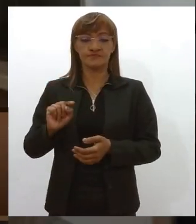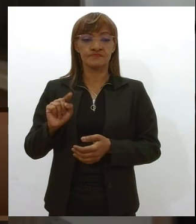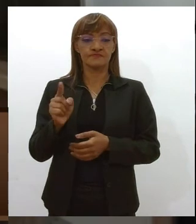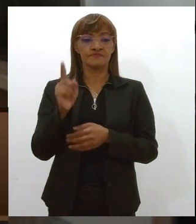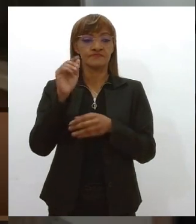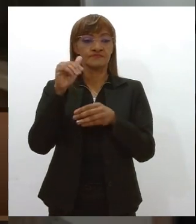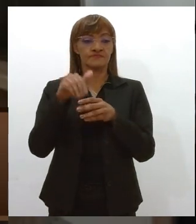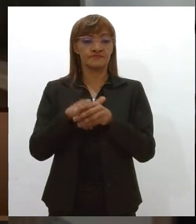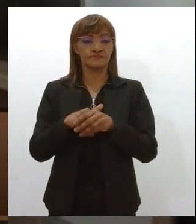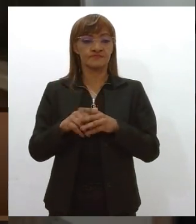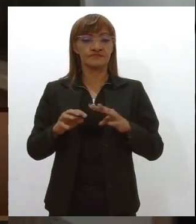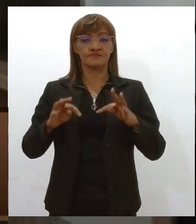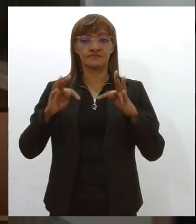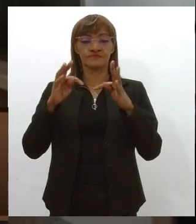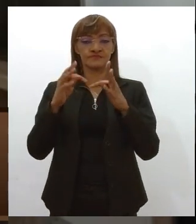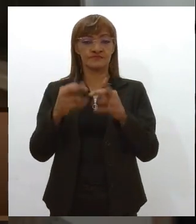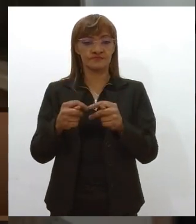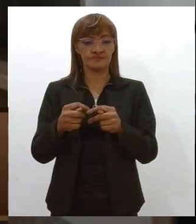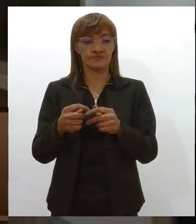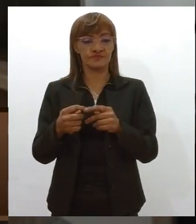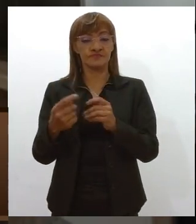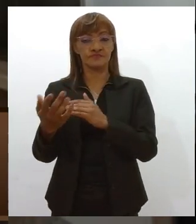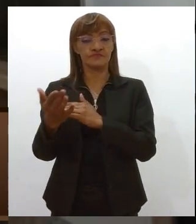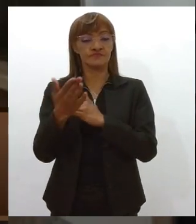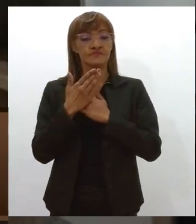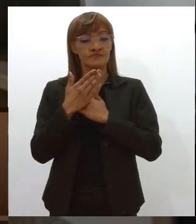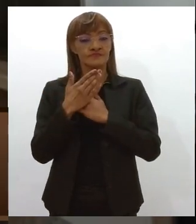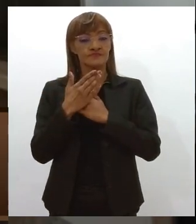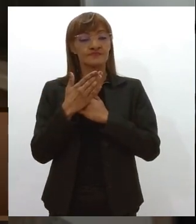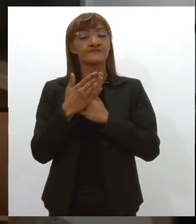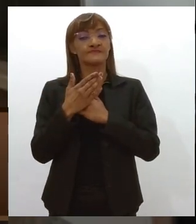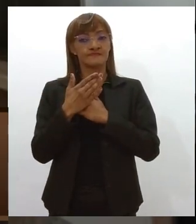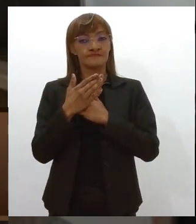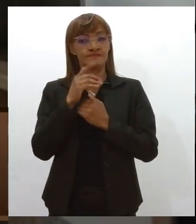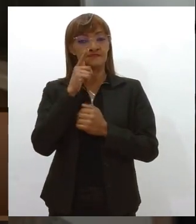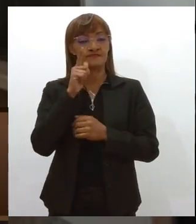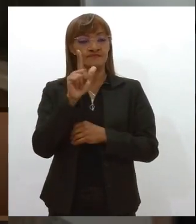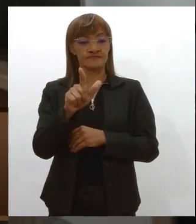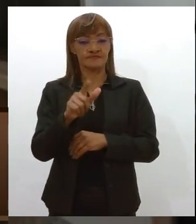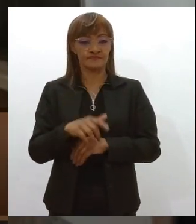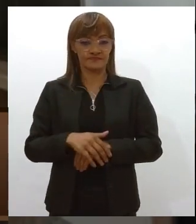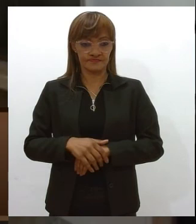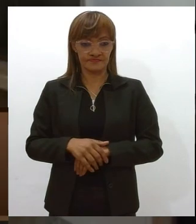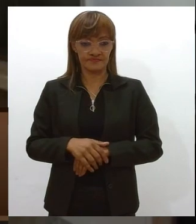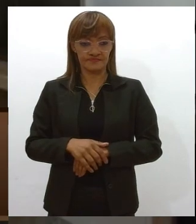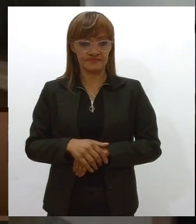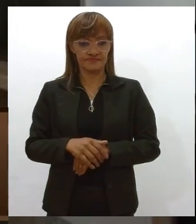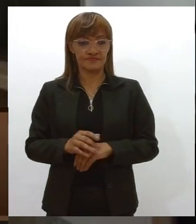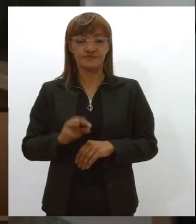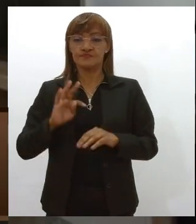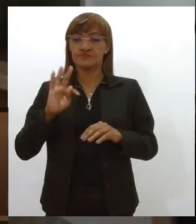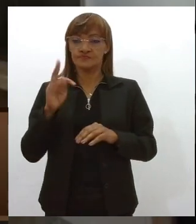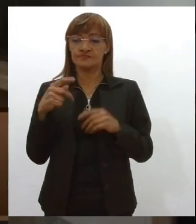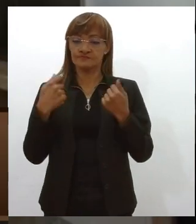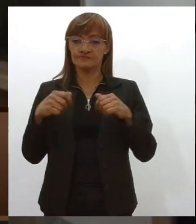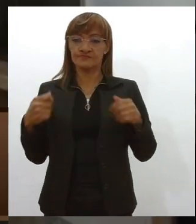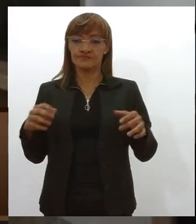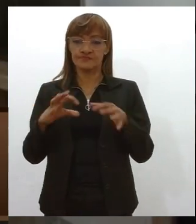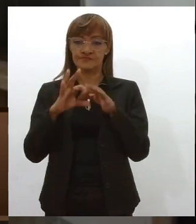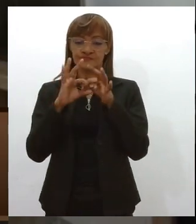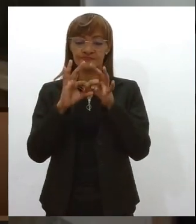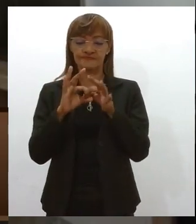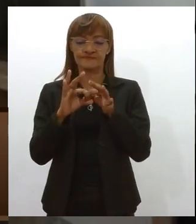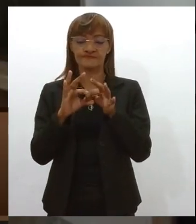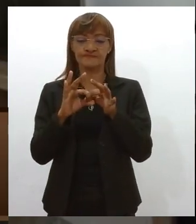os parceiros que ajudaram a me eleger, porque a gente não chega em lugar nenhum sozinho. A gente precisa realmente se